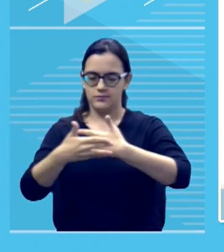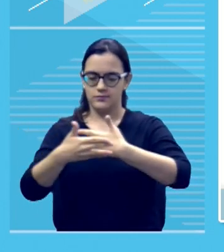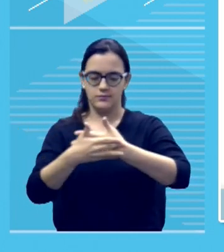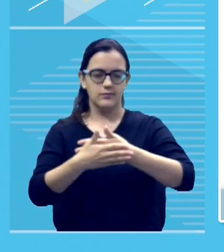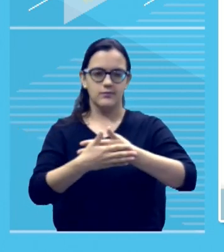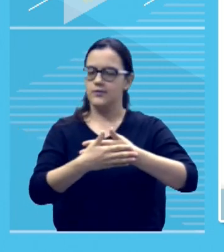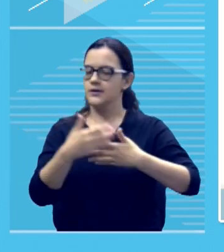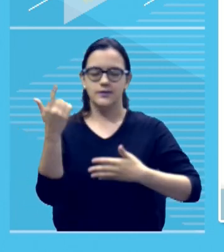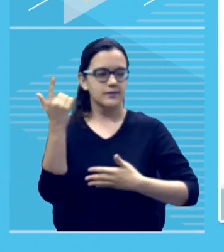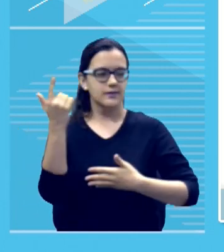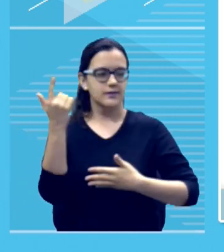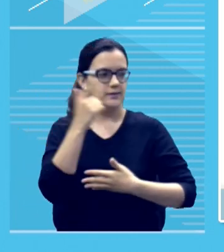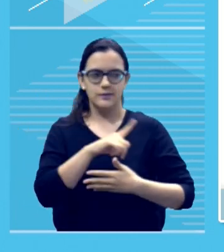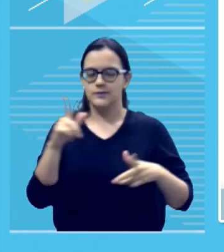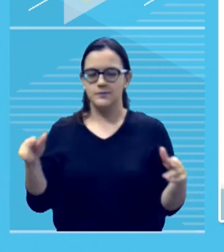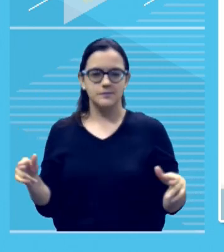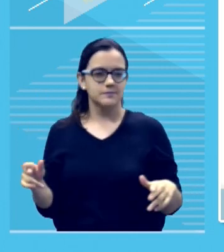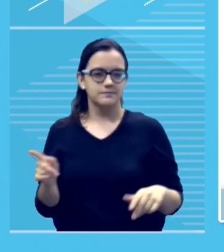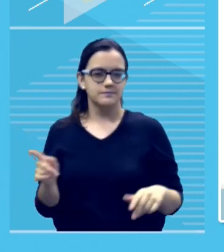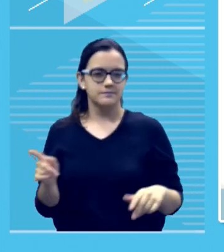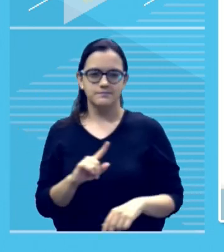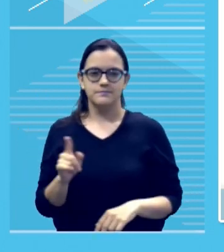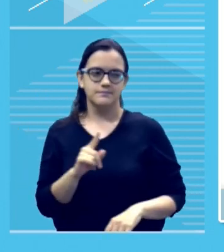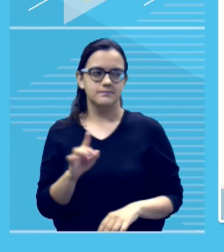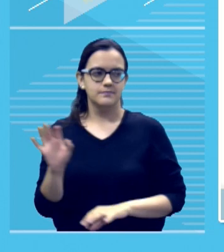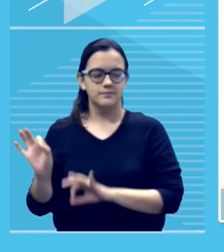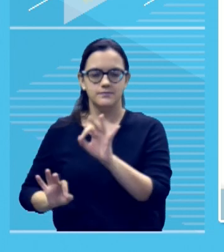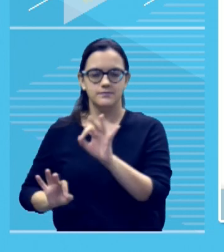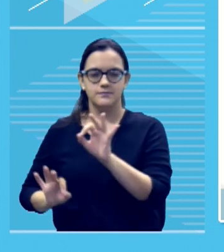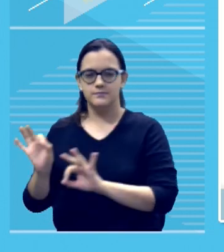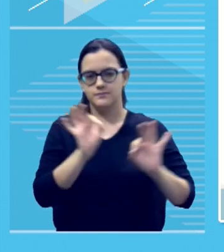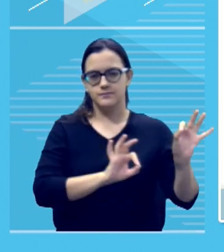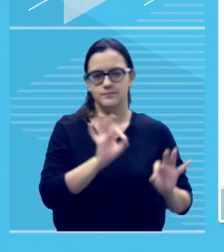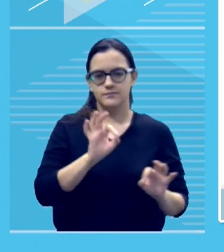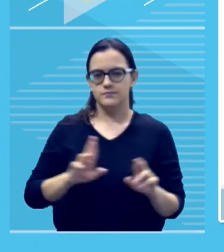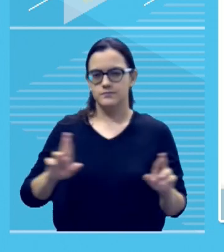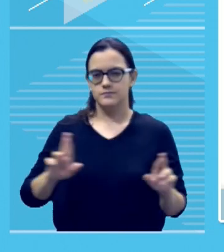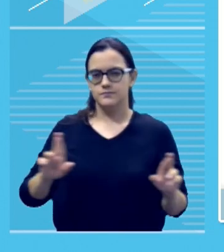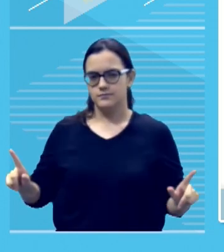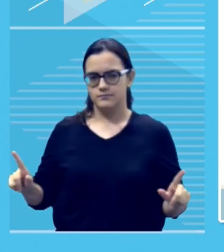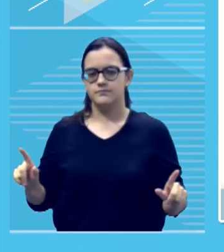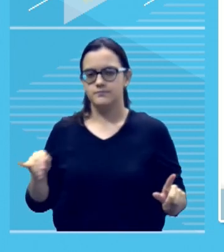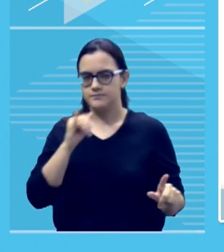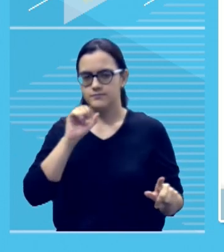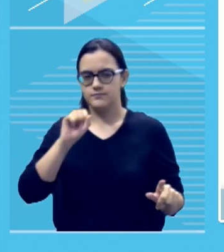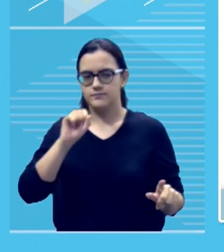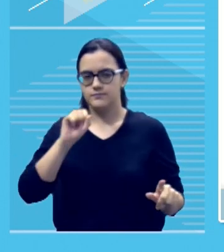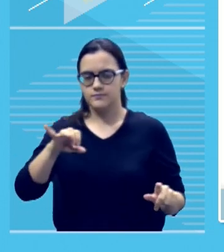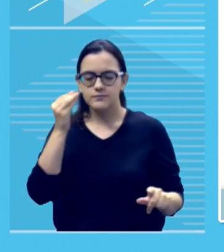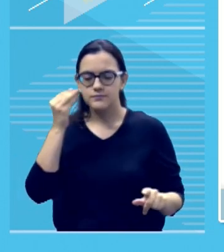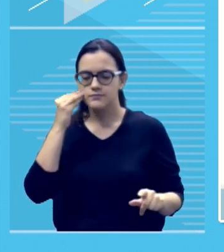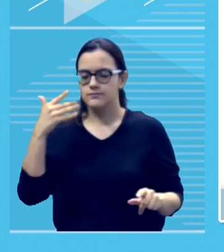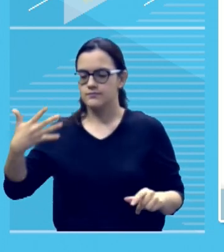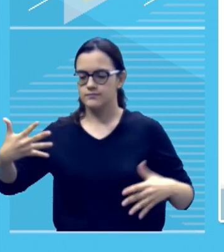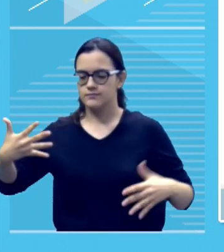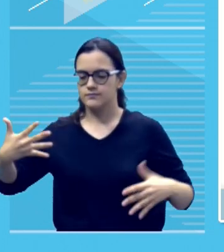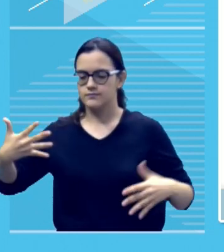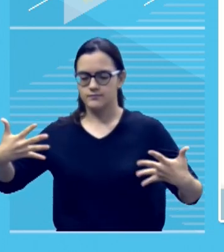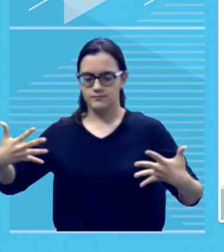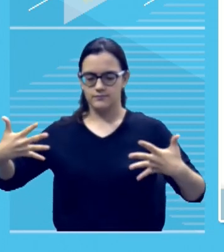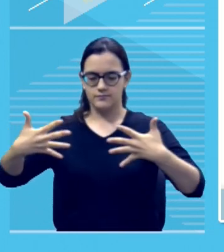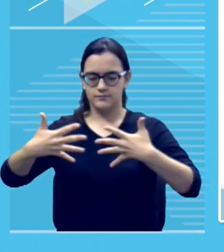três, quatro, tá? Então aí você tem a nítida, né? Esclarecimento do que é um